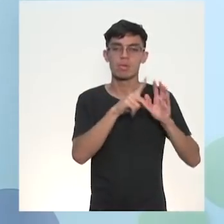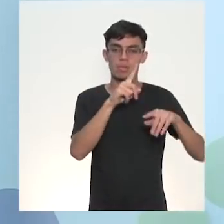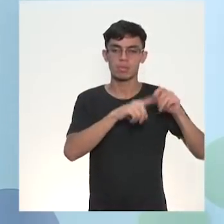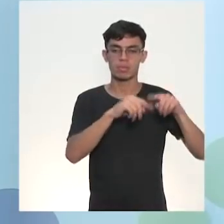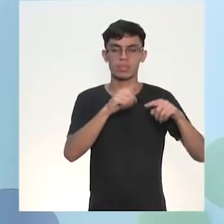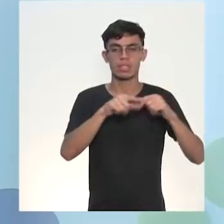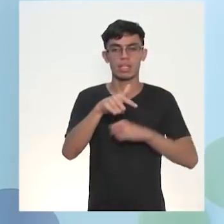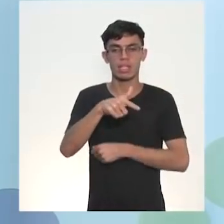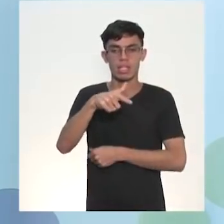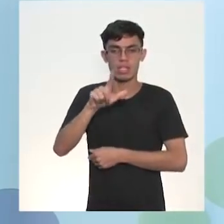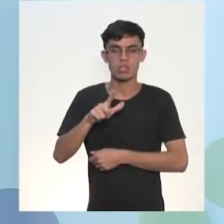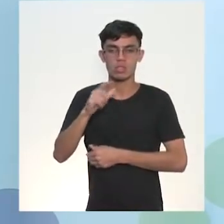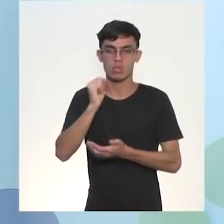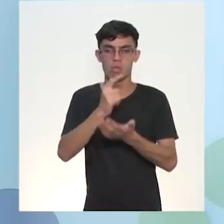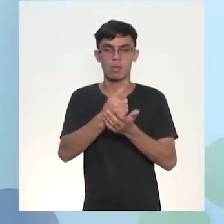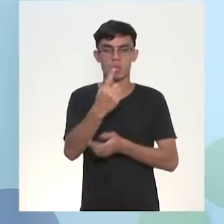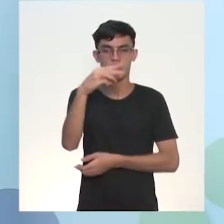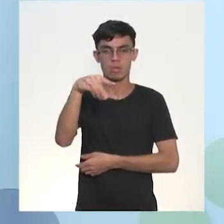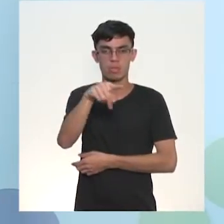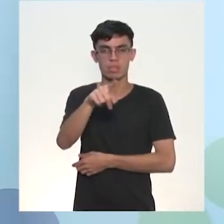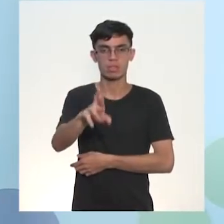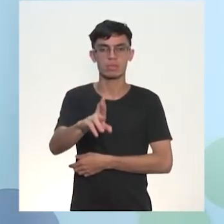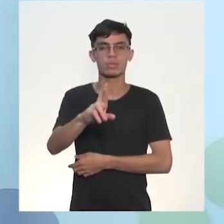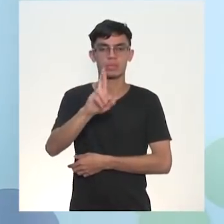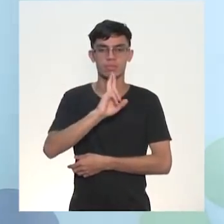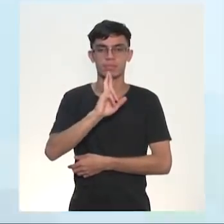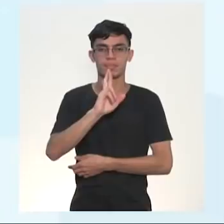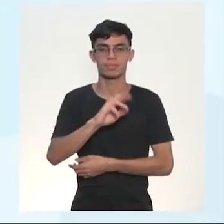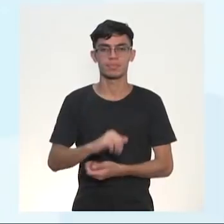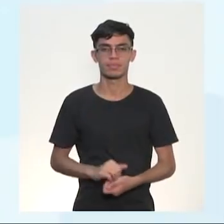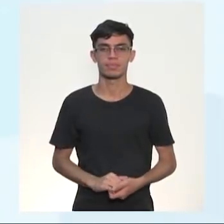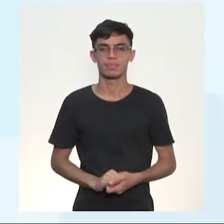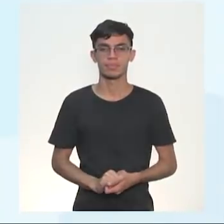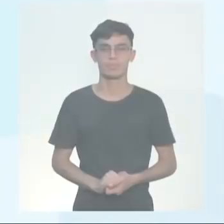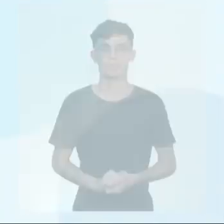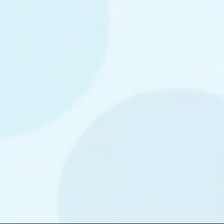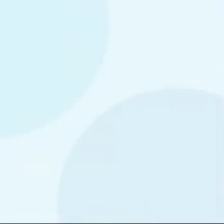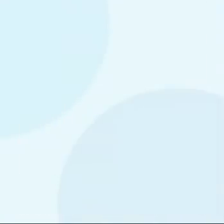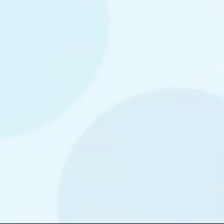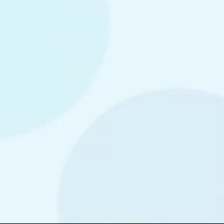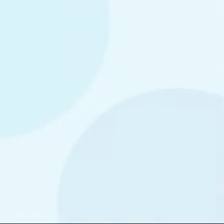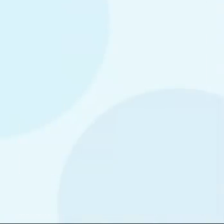comprar. 1 minuto para vocês responderem aí no chat.